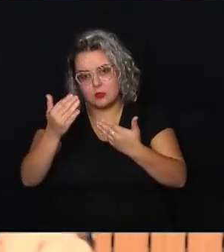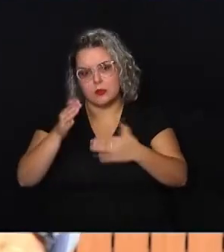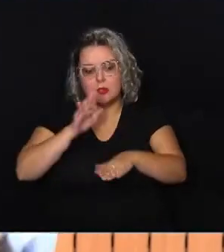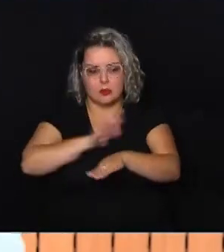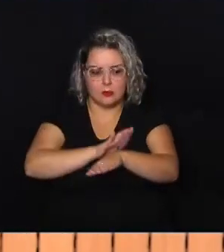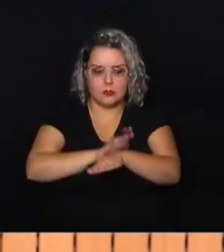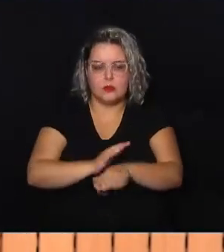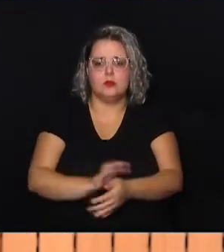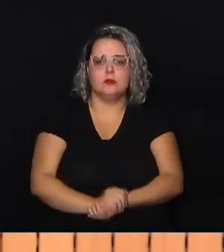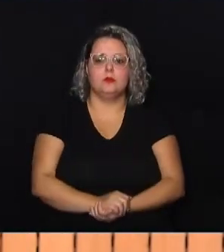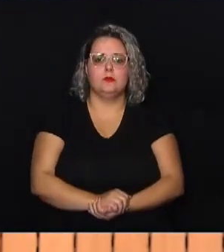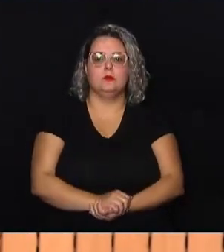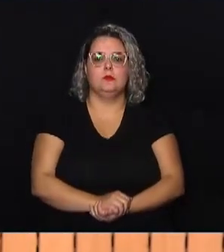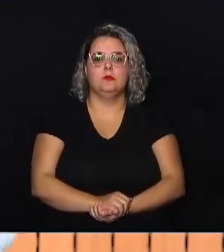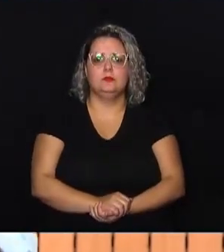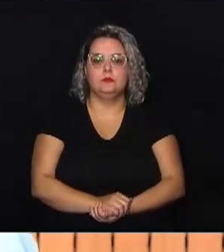contribuição.